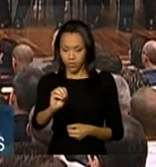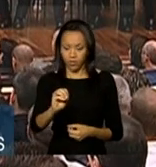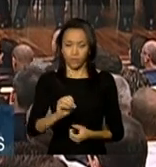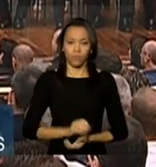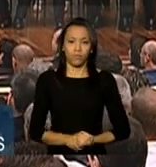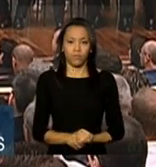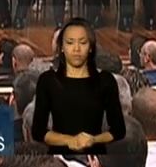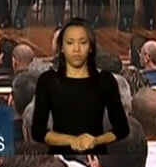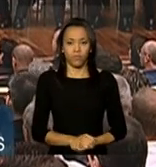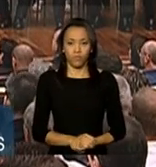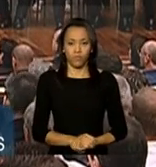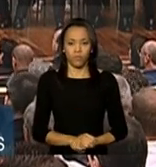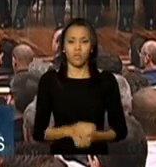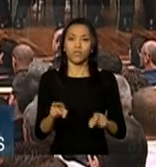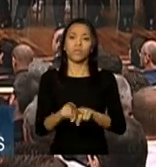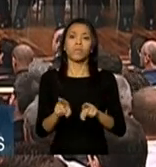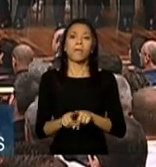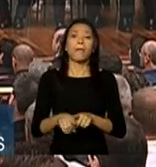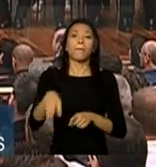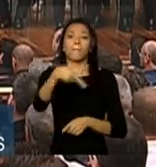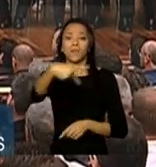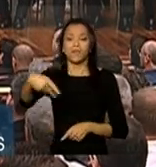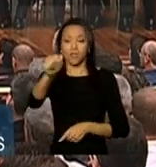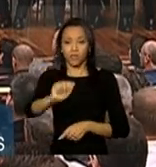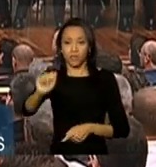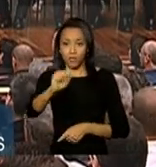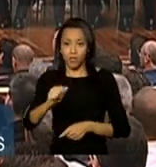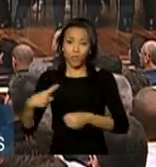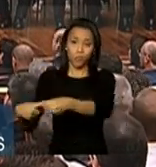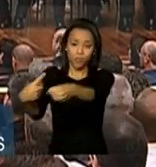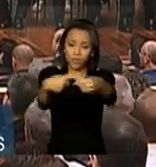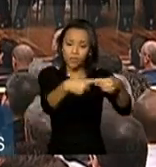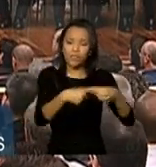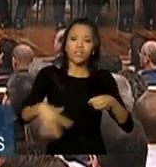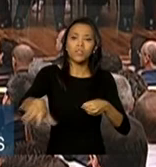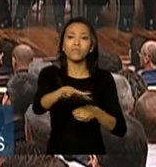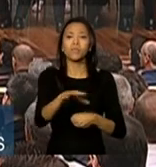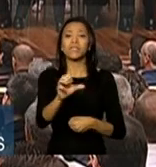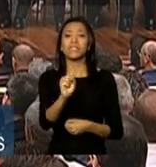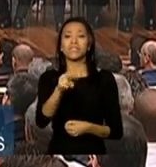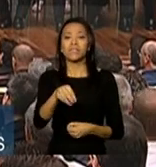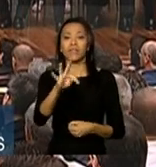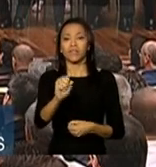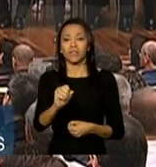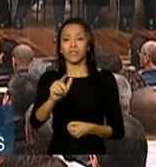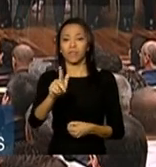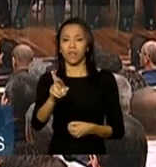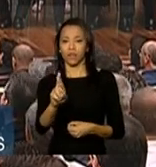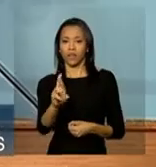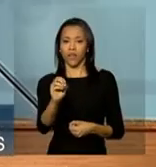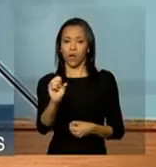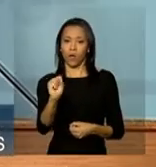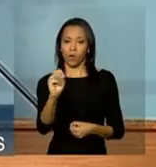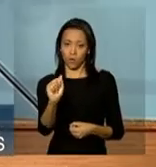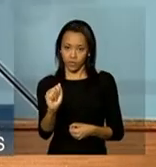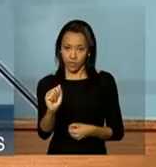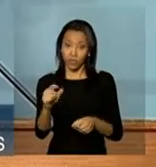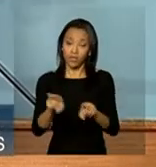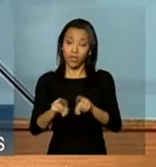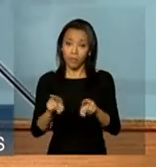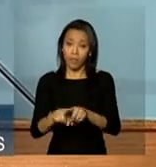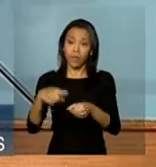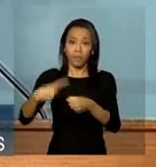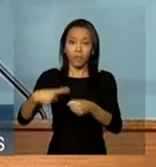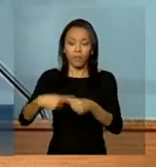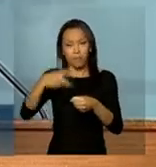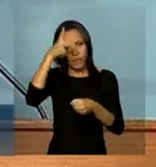Skereinert. Presidente da Associação dos Municípios da Grande Santa Rosa e prefeita de Porto Vera